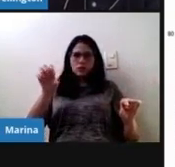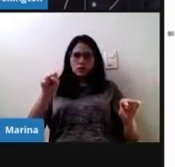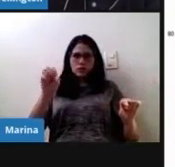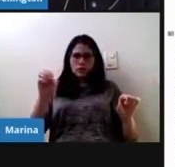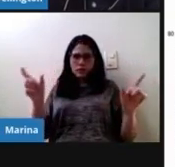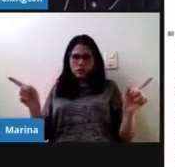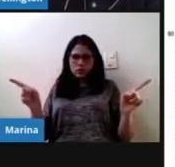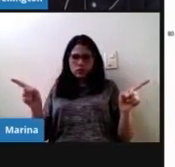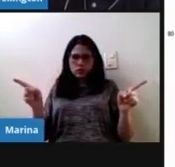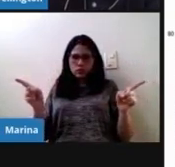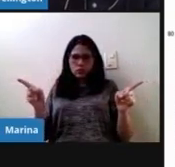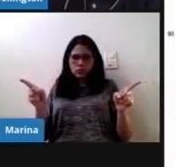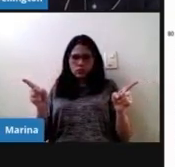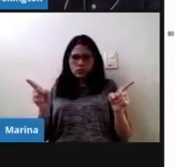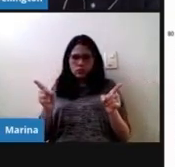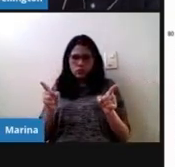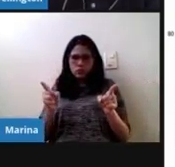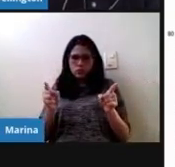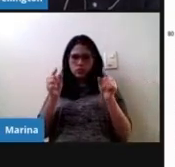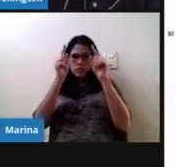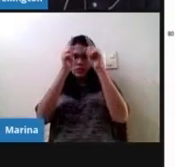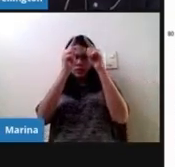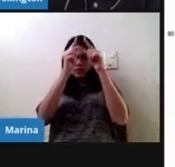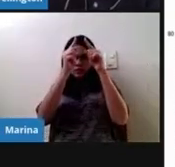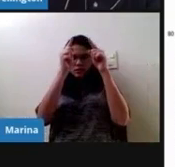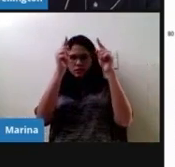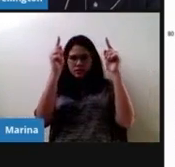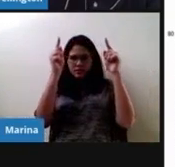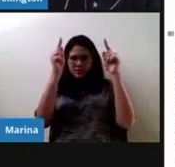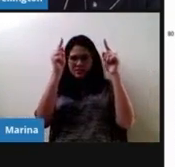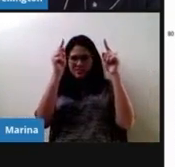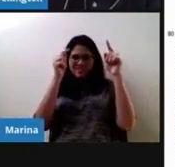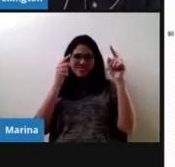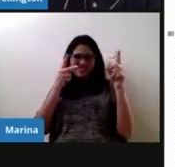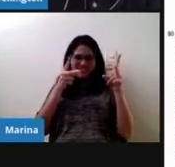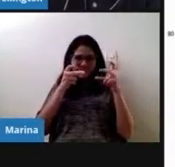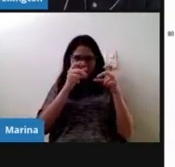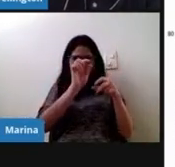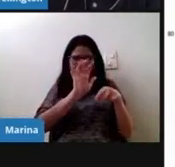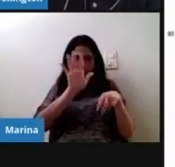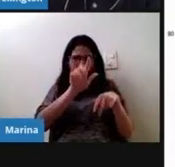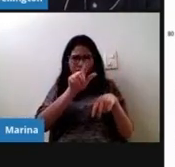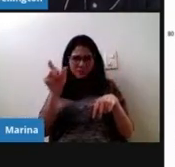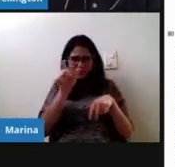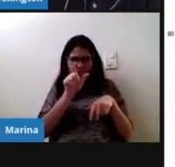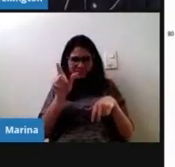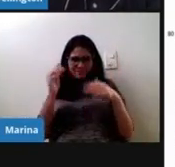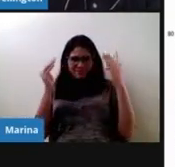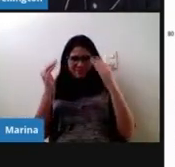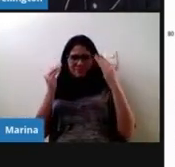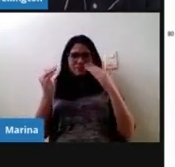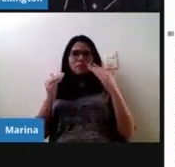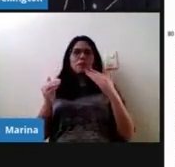mais estreita e o seu ápice já um pouco mais, né, com um número maior de pessoas com